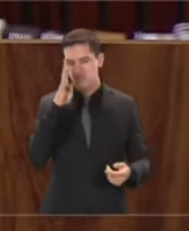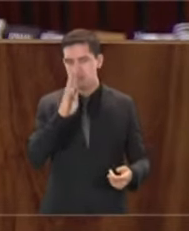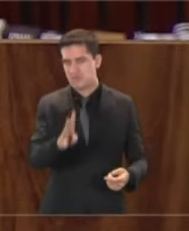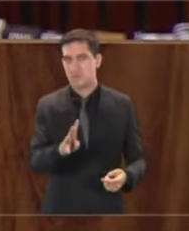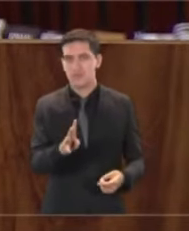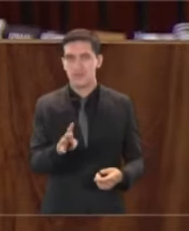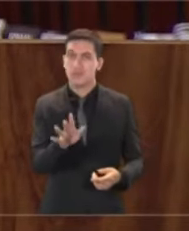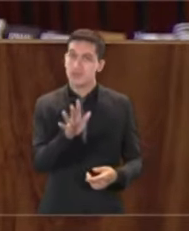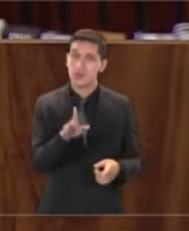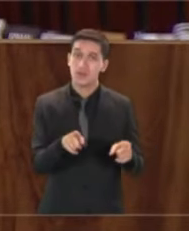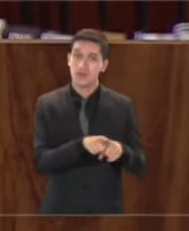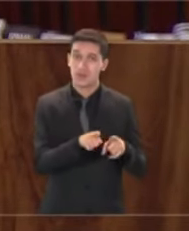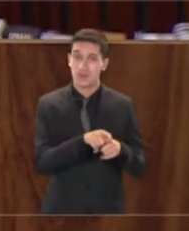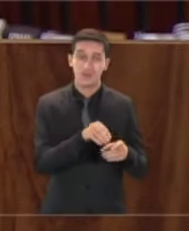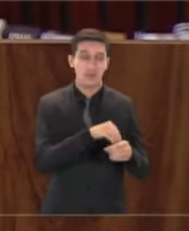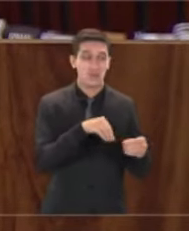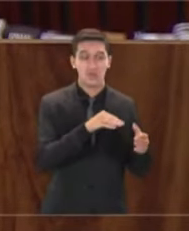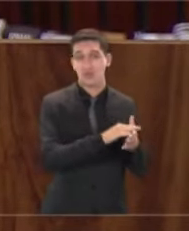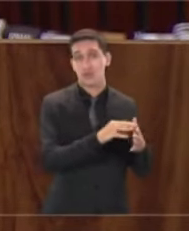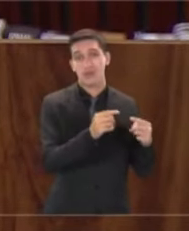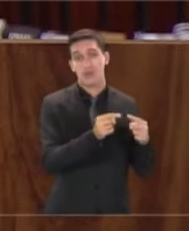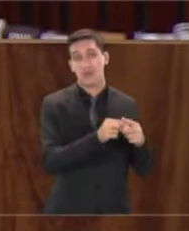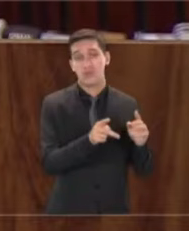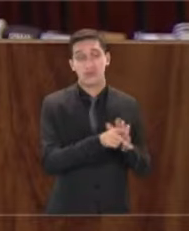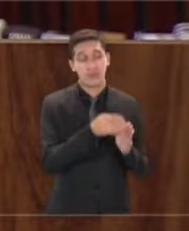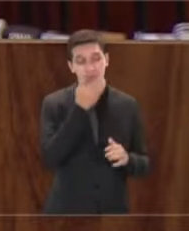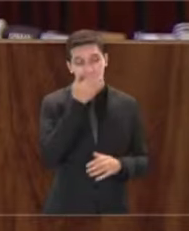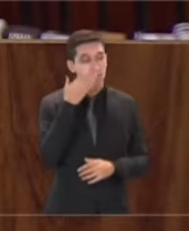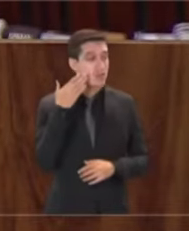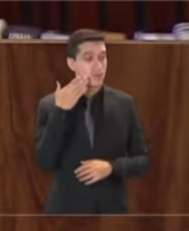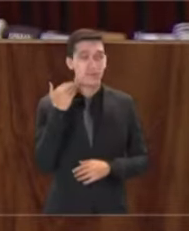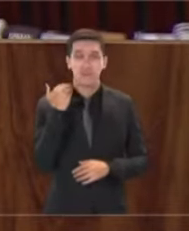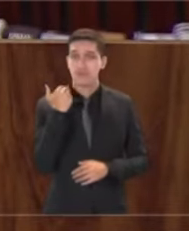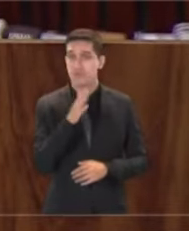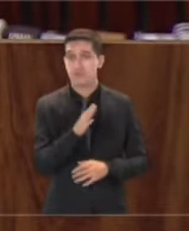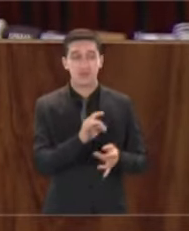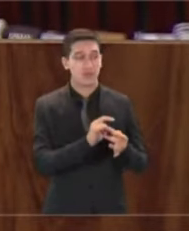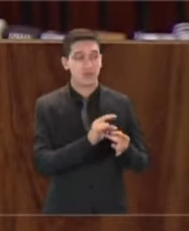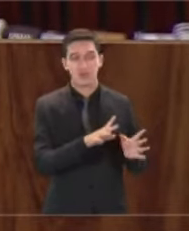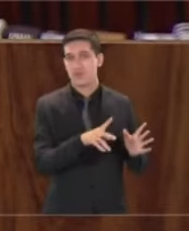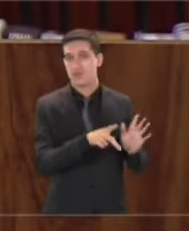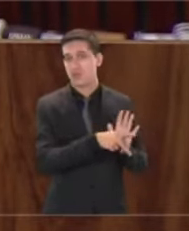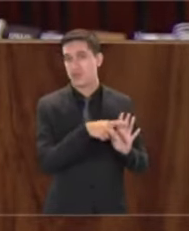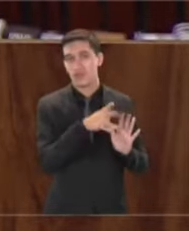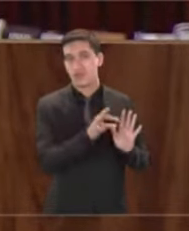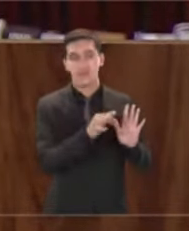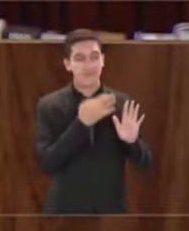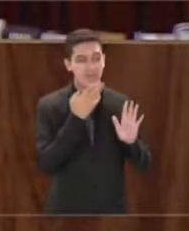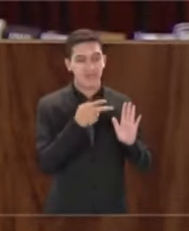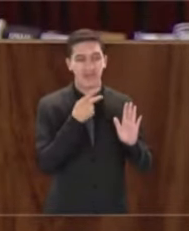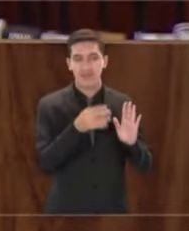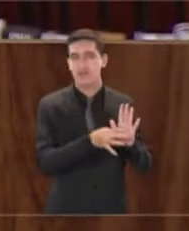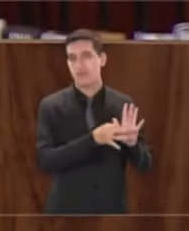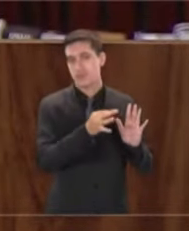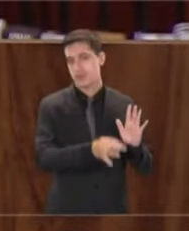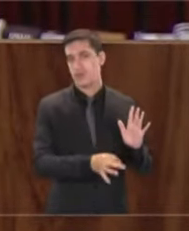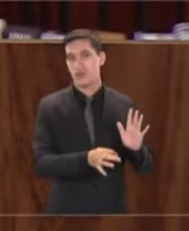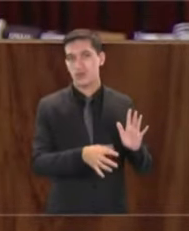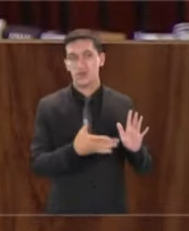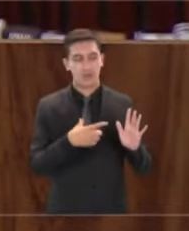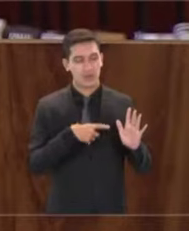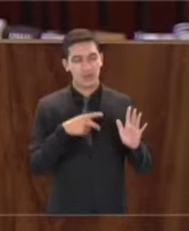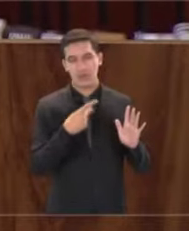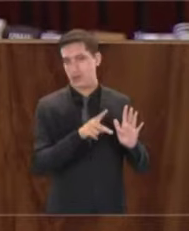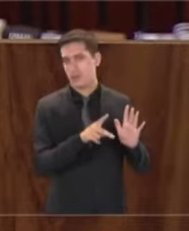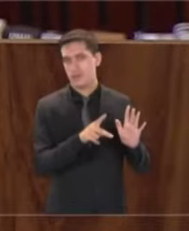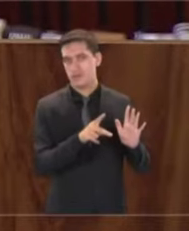impugnada insere-se na esfera de liberdade de expressão e de opinião. A liberdade de expressão quanto à emissão de opinião,